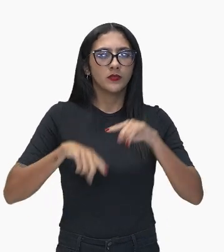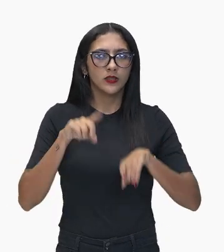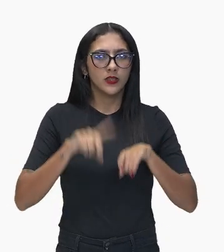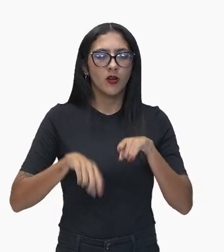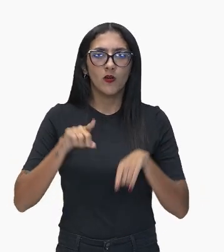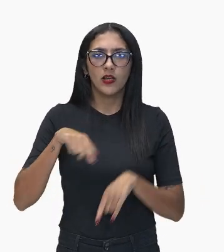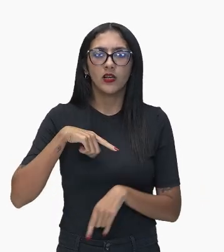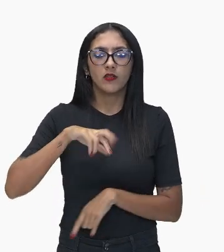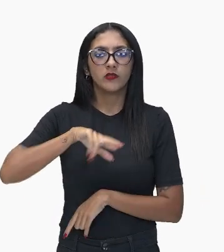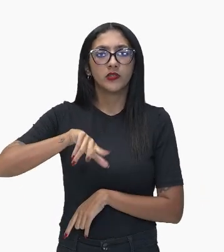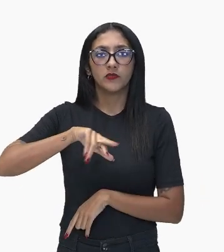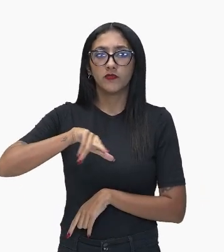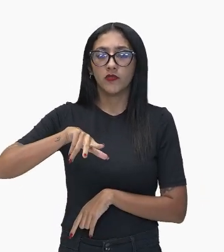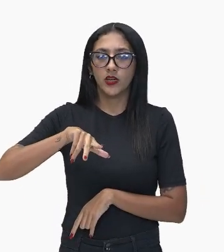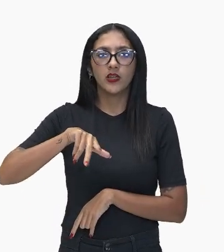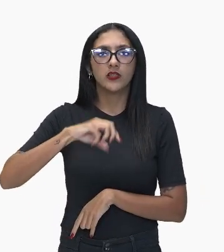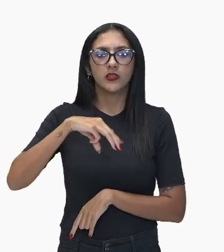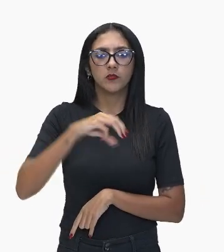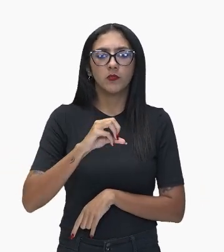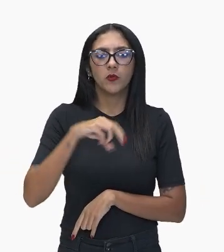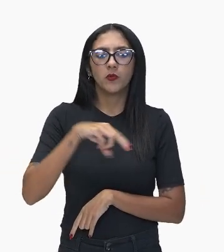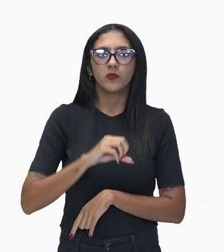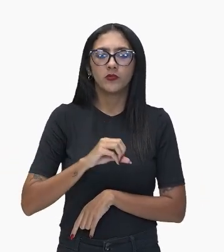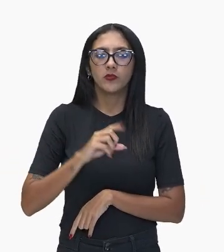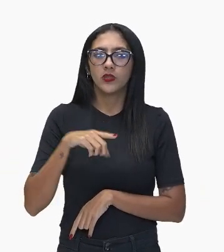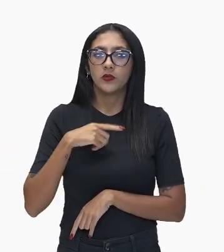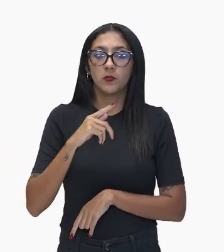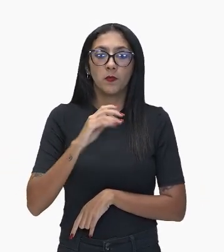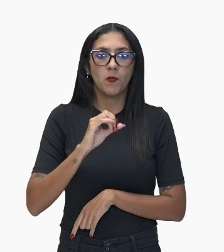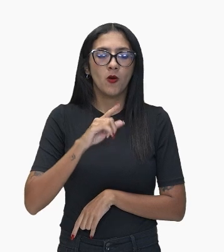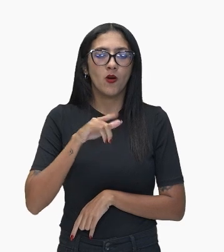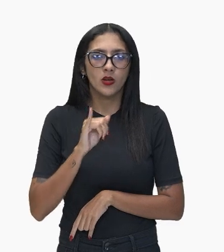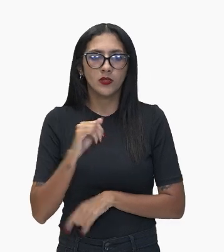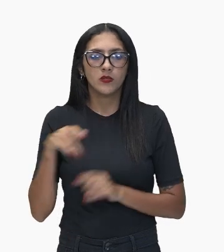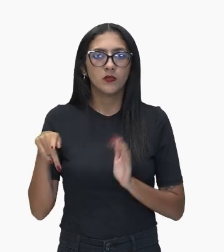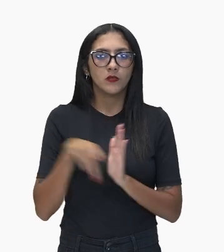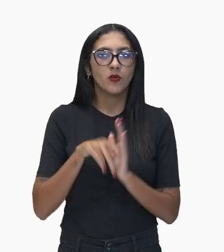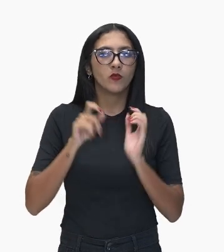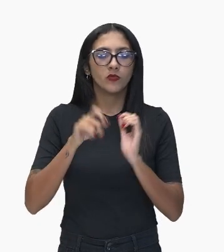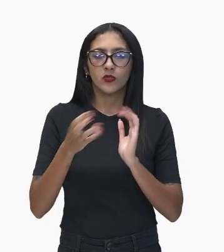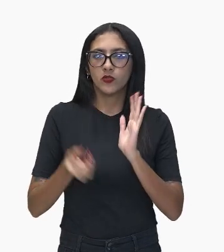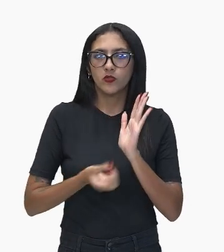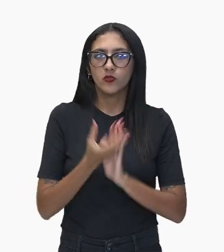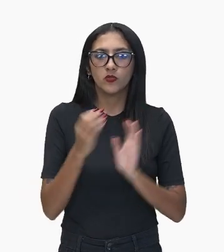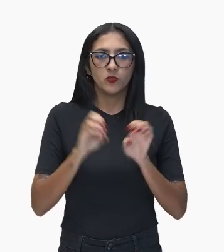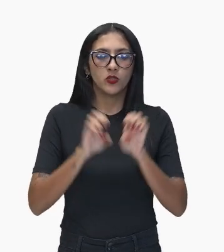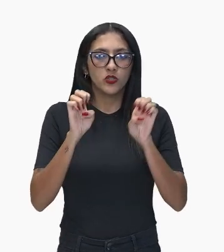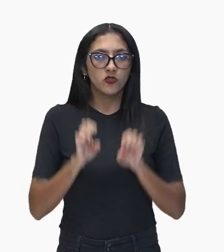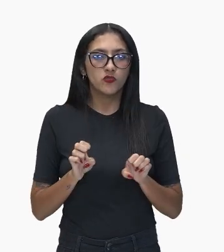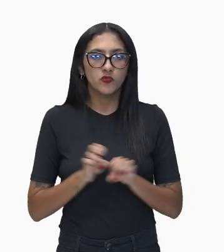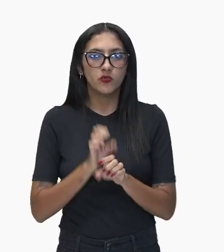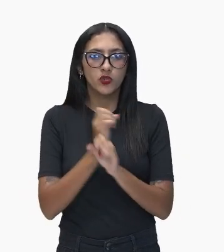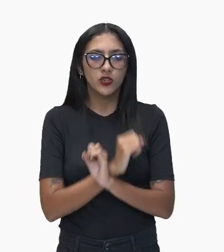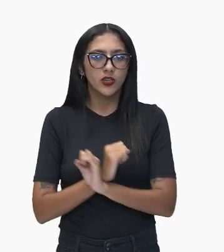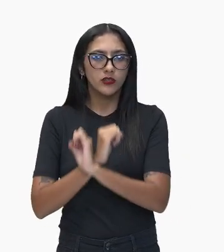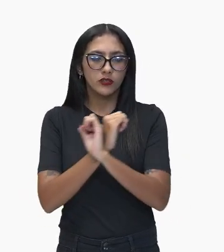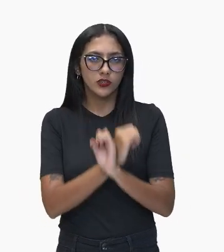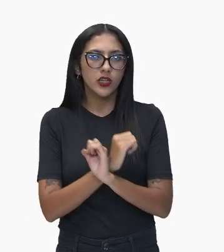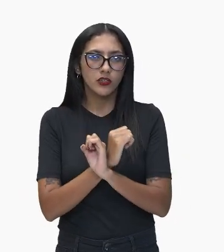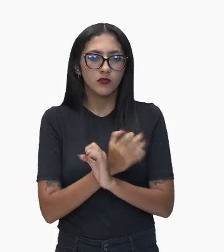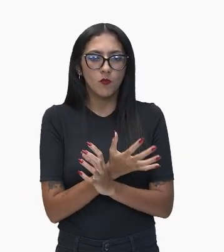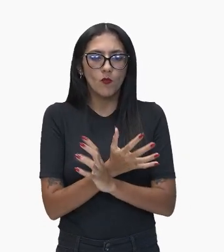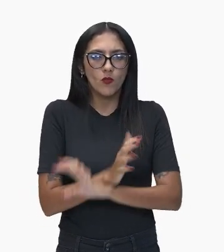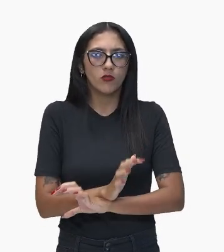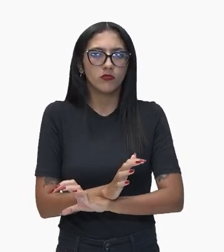polissacarídeo de reserva de energia, é um polissacarídeo que forma a estrutura aí do exoesqueleto de